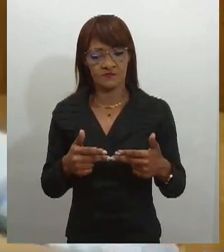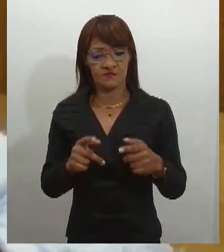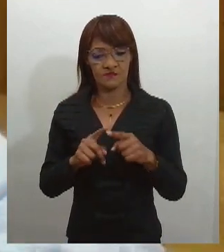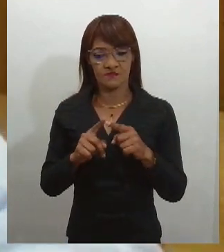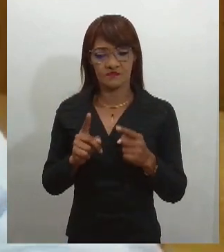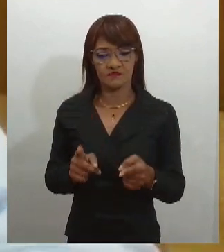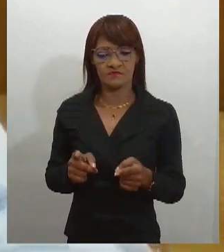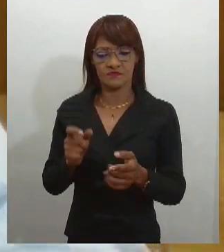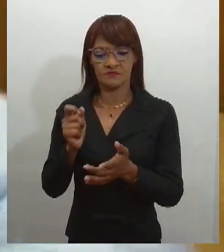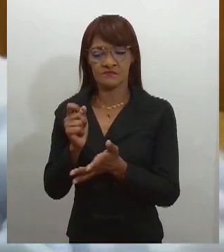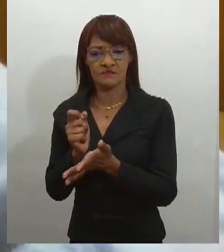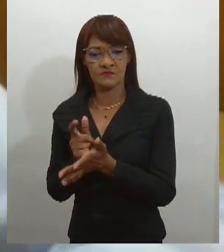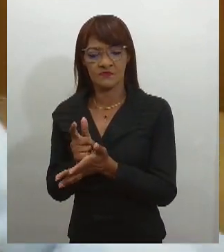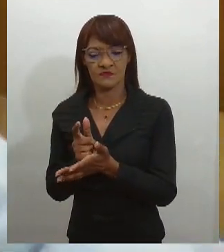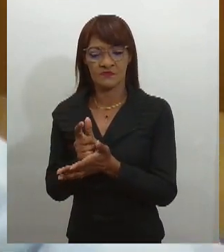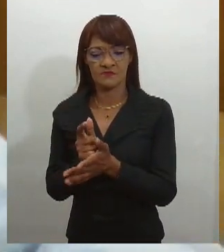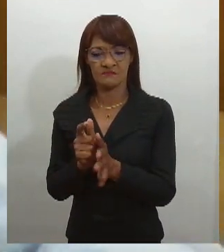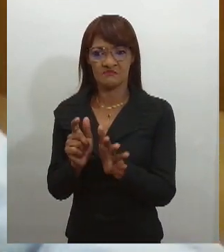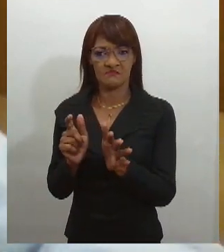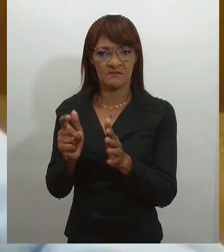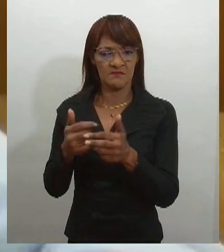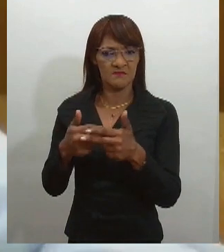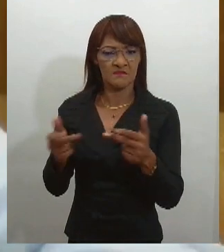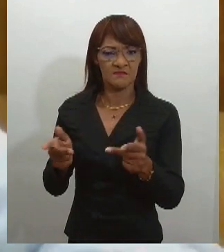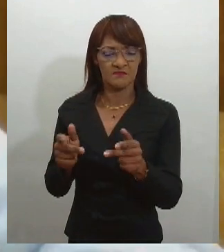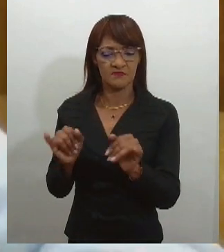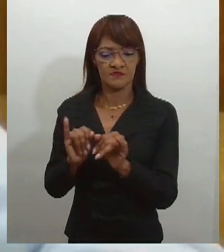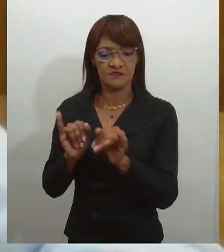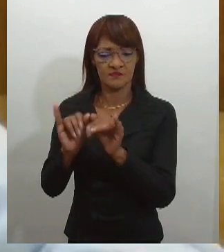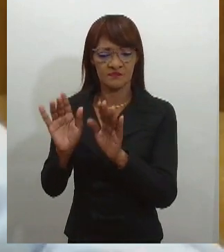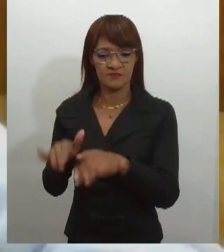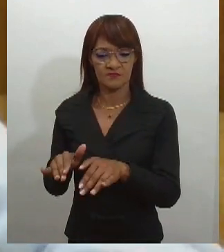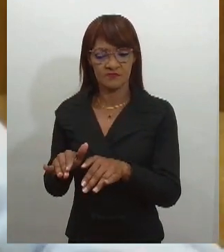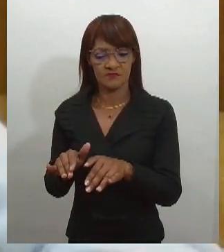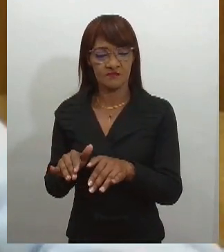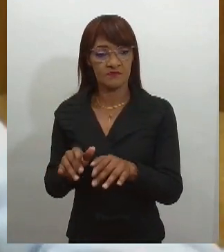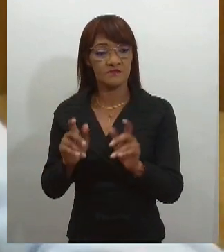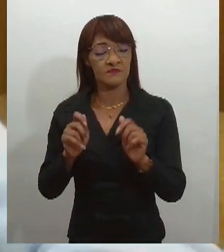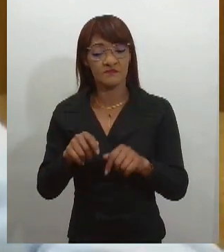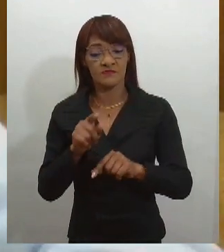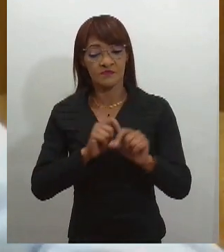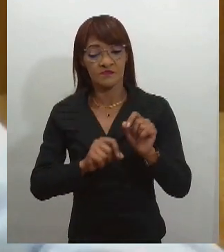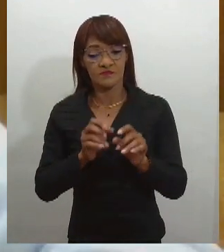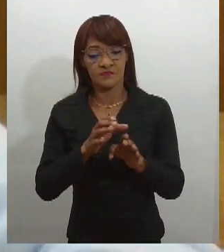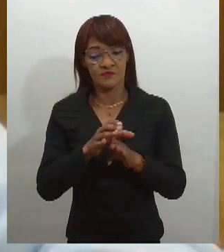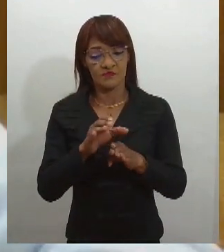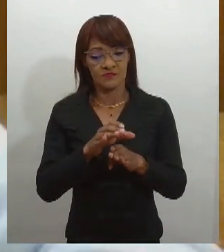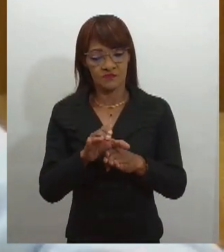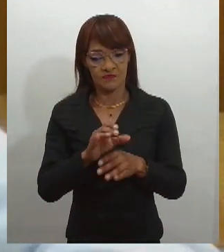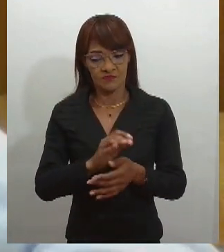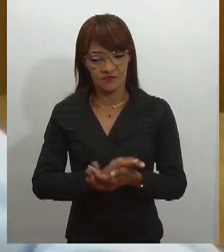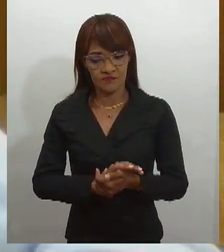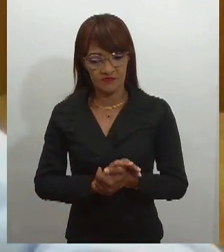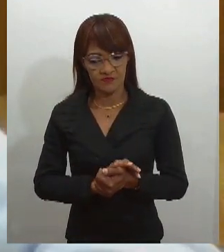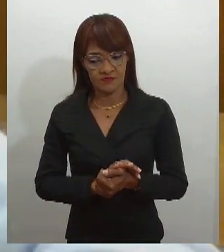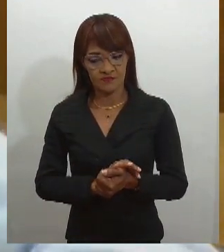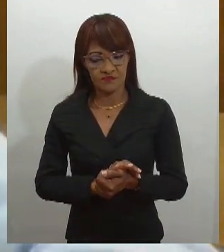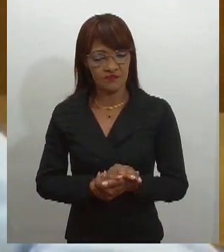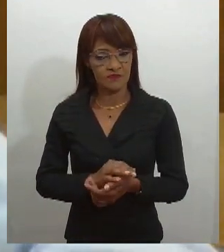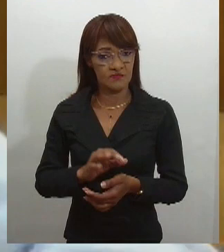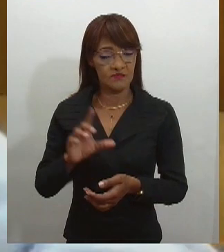desnecessária, supérflua, podemos, Tiago, aconselhar eles que tenham educação financeira, porque não vai ser